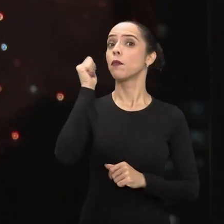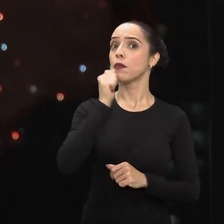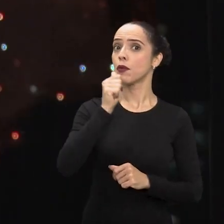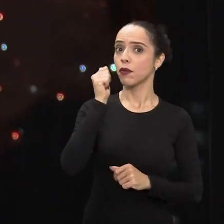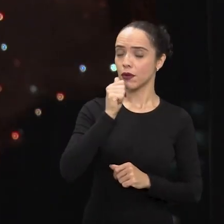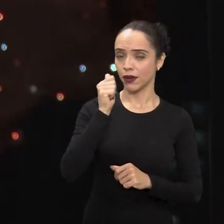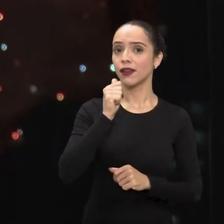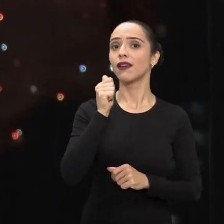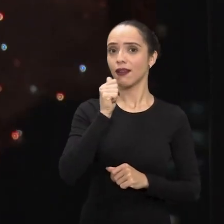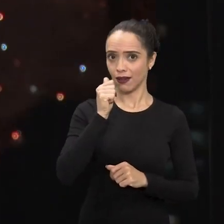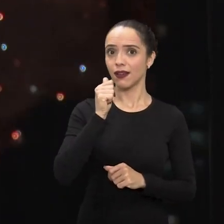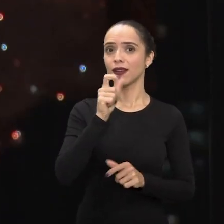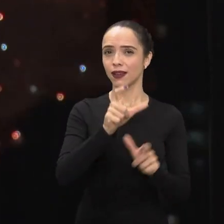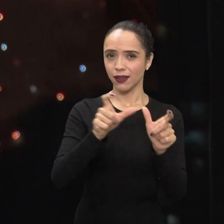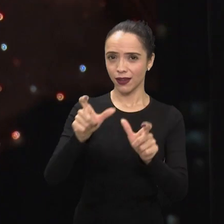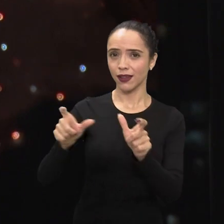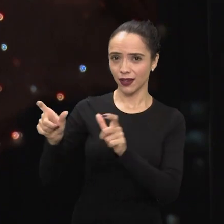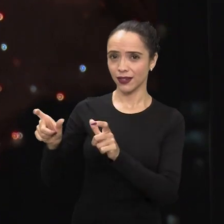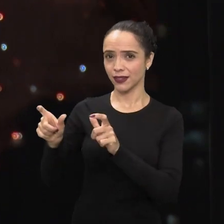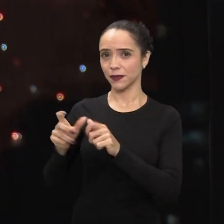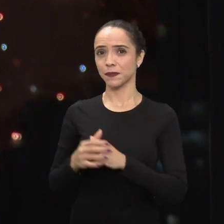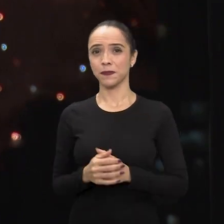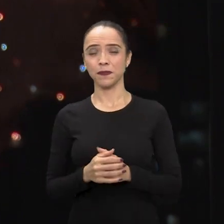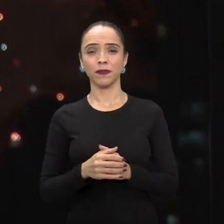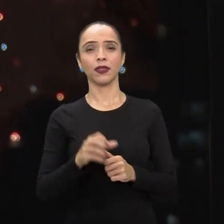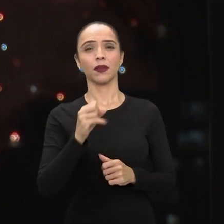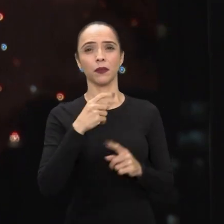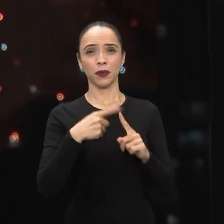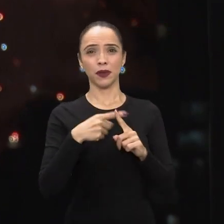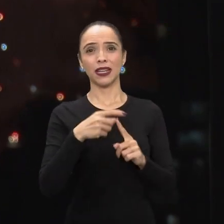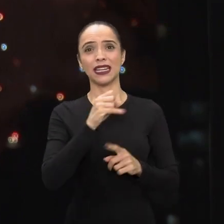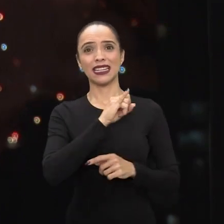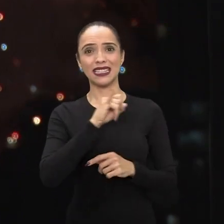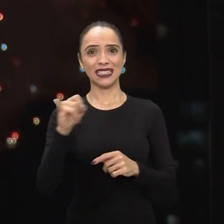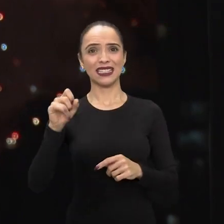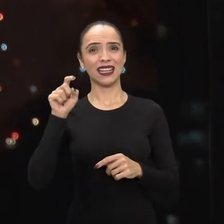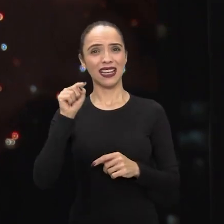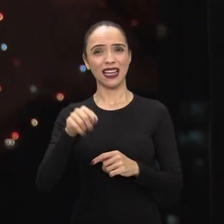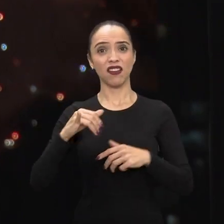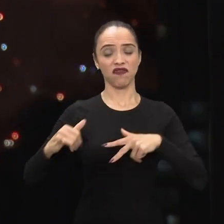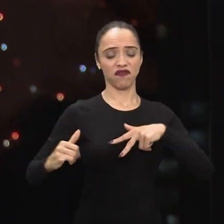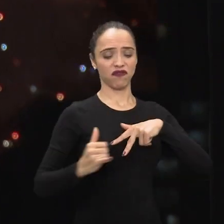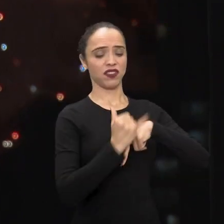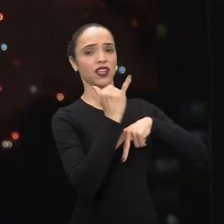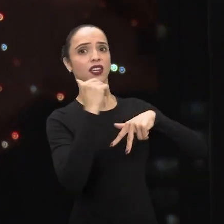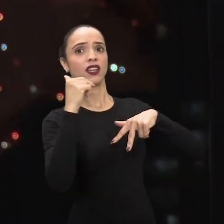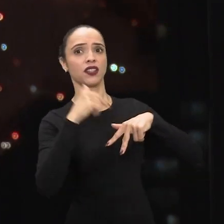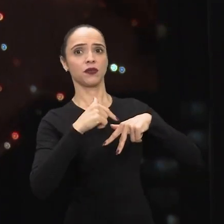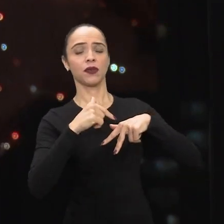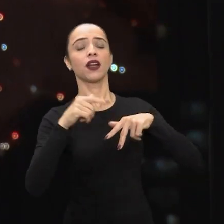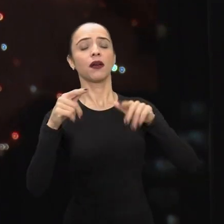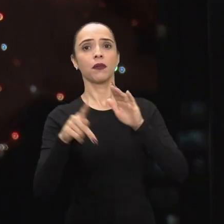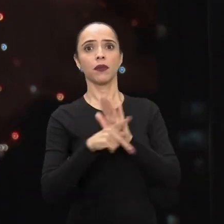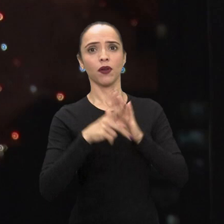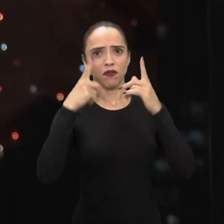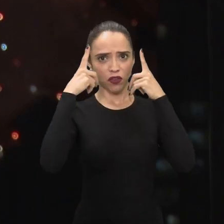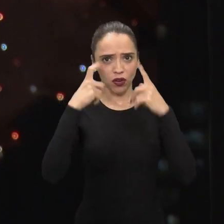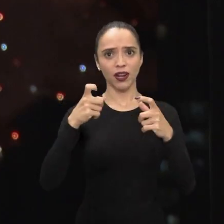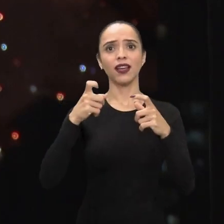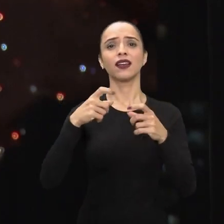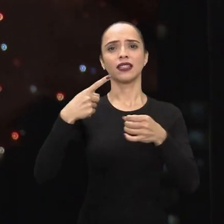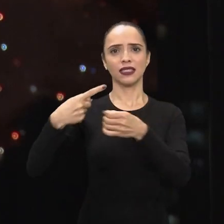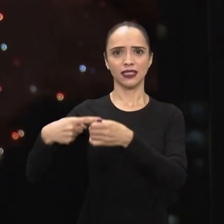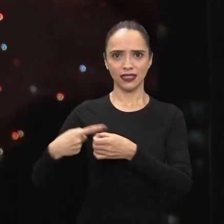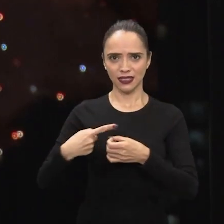as mulheres de outro lado que se não são tão vítimas da violência urbana quanto